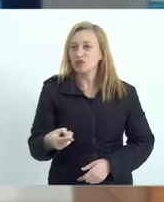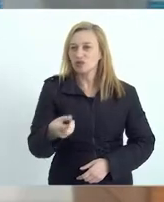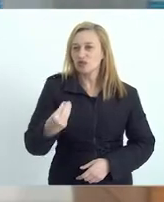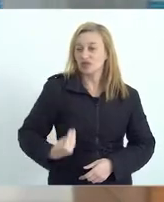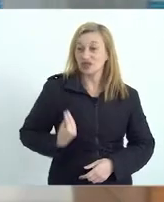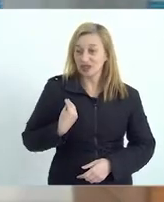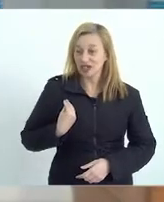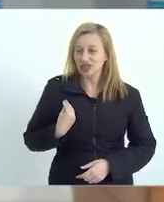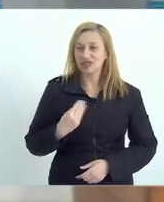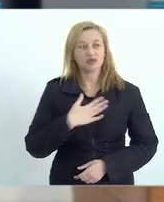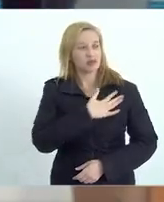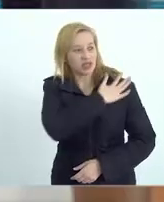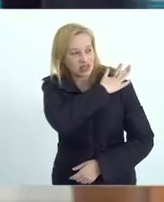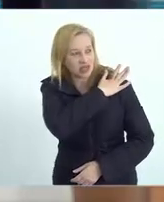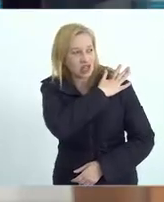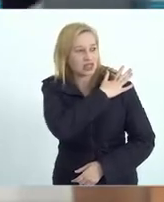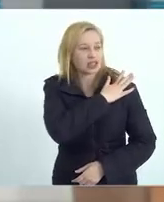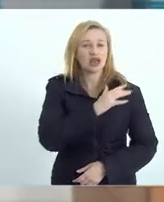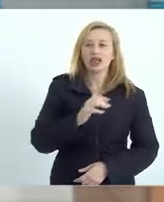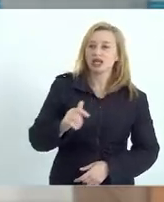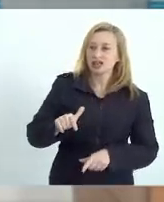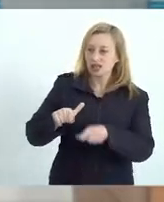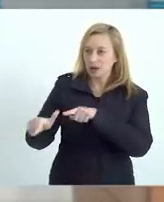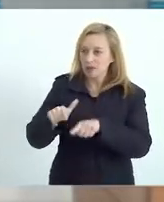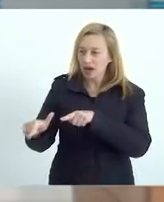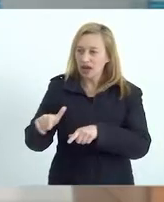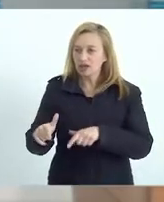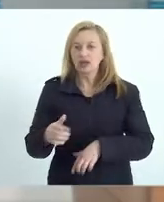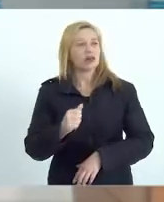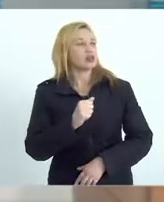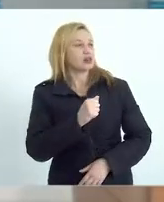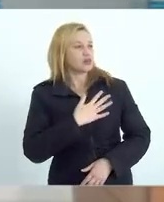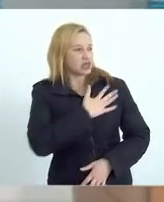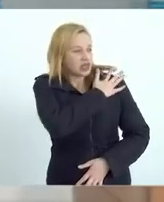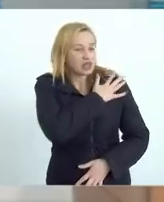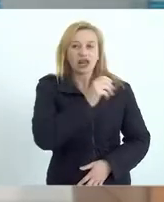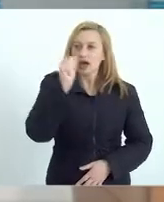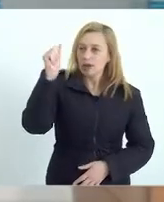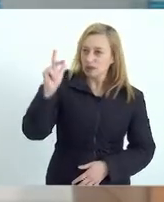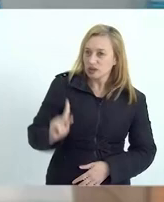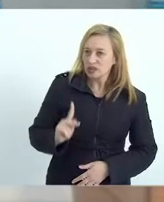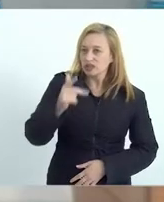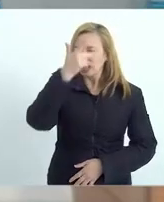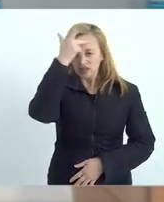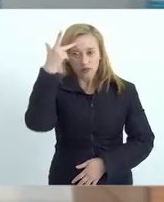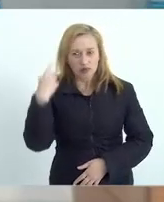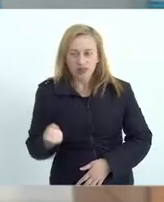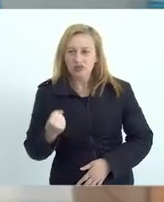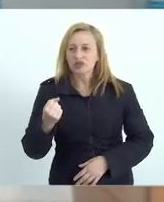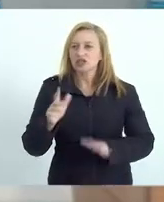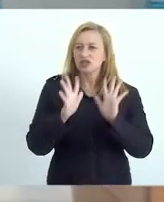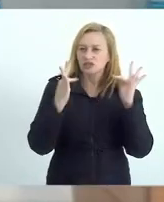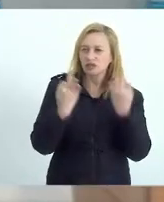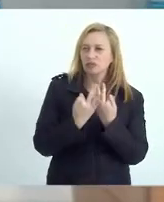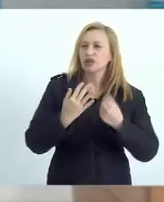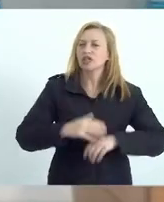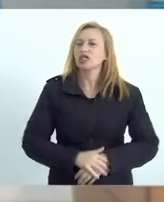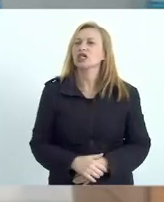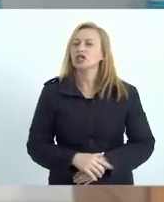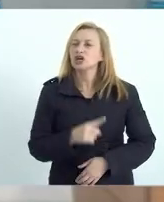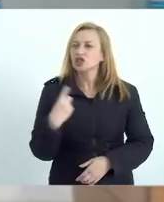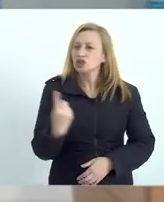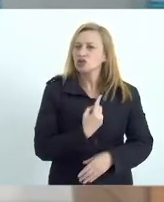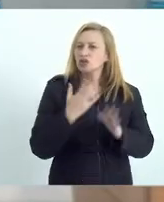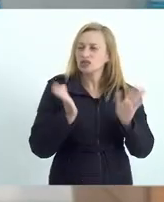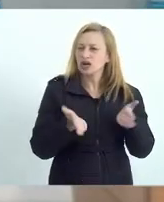vidas militares ativos militares inativos pensionistas dependente e nós